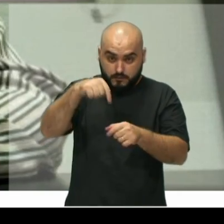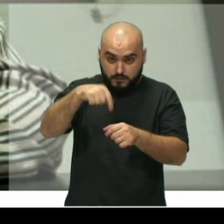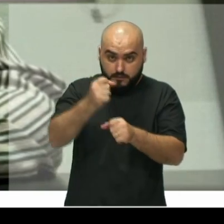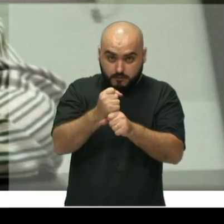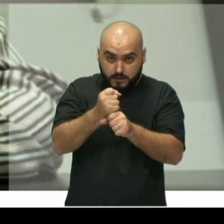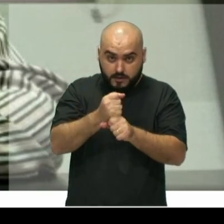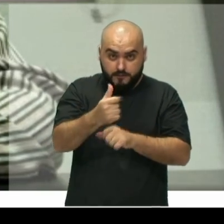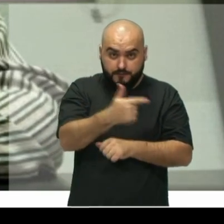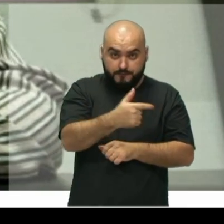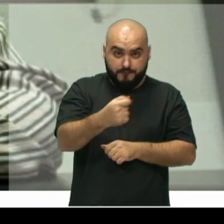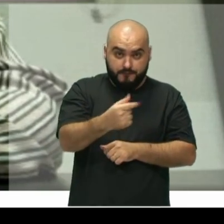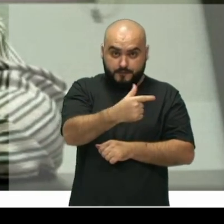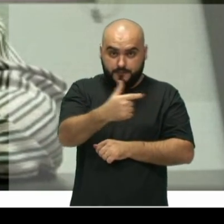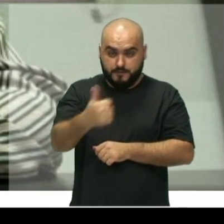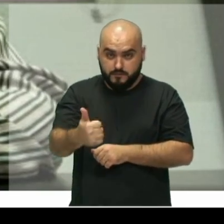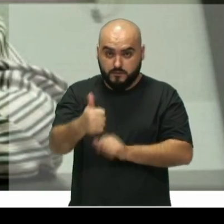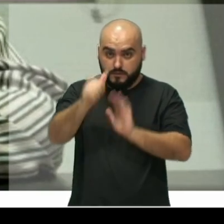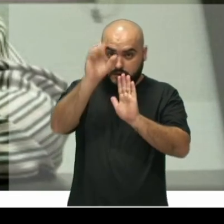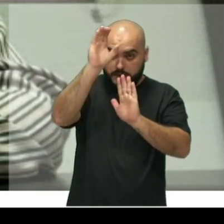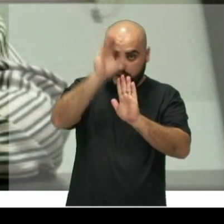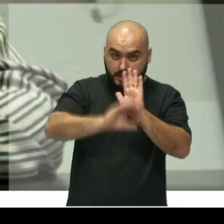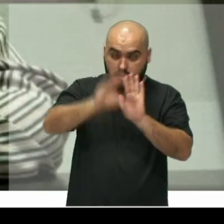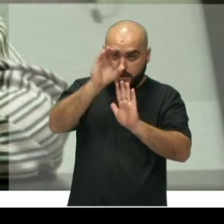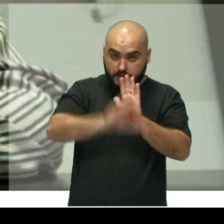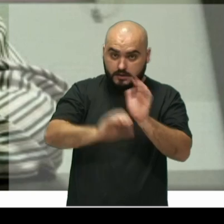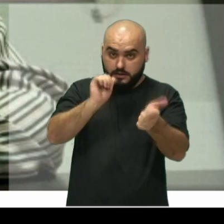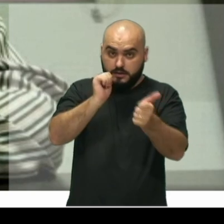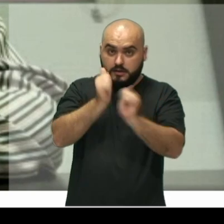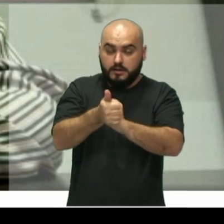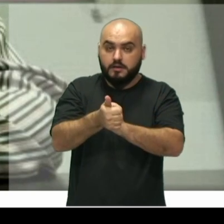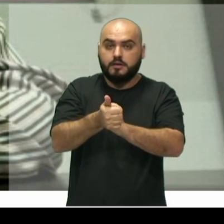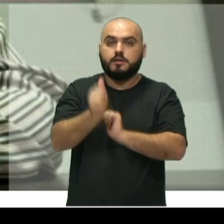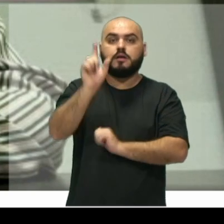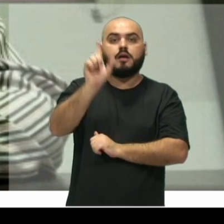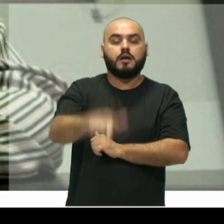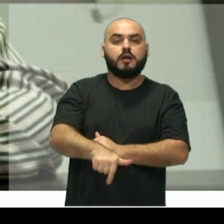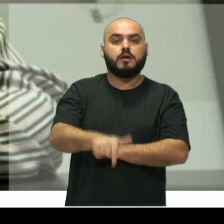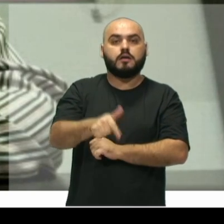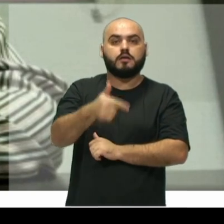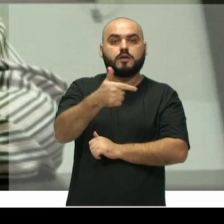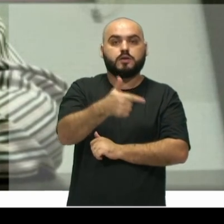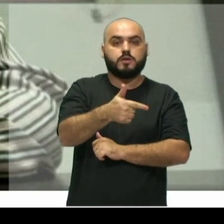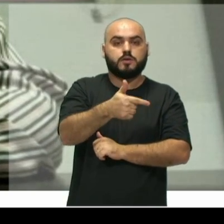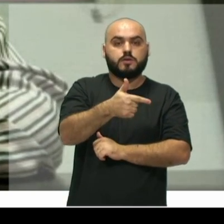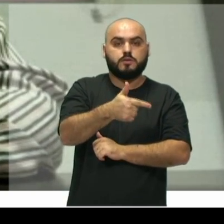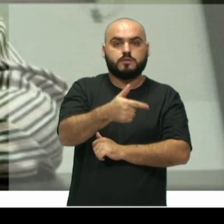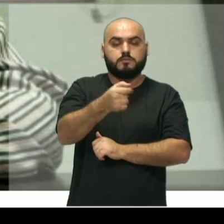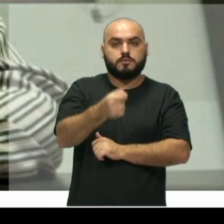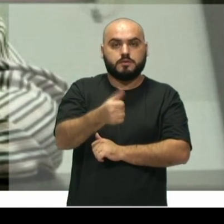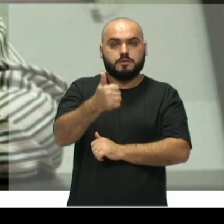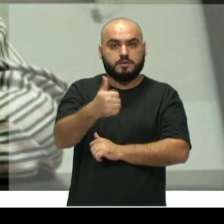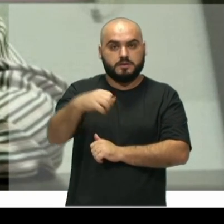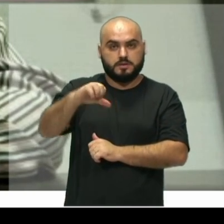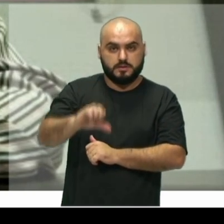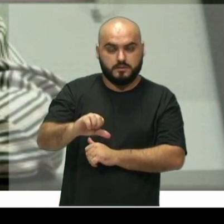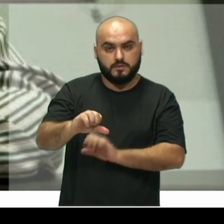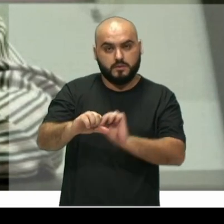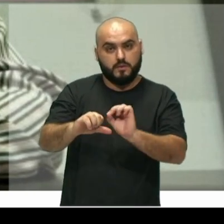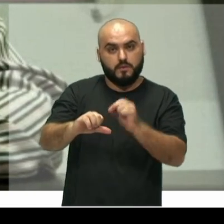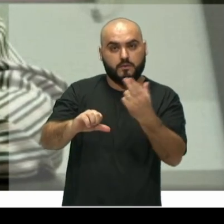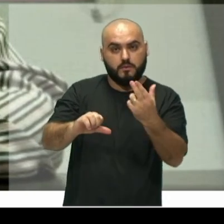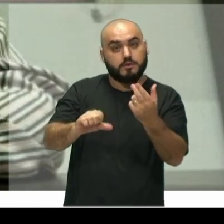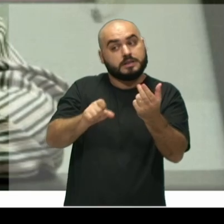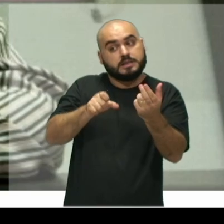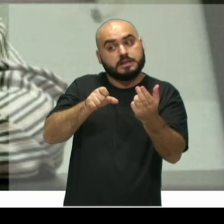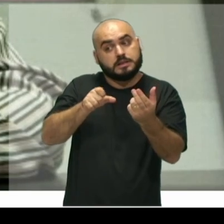2021, o calendário, o currículo esportivo do atleta será de 2029 ou, exceto se competir em